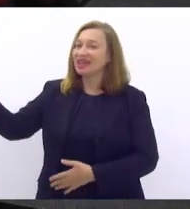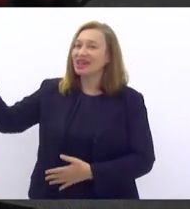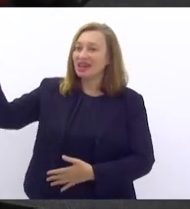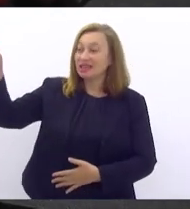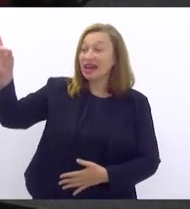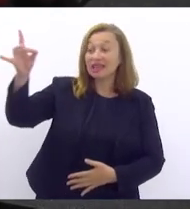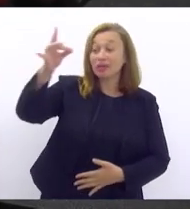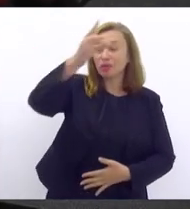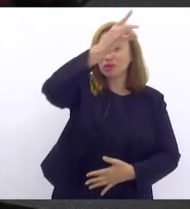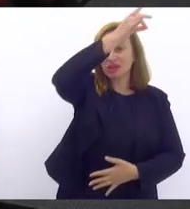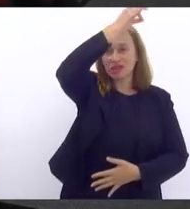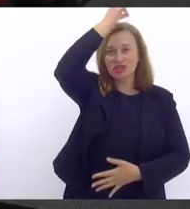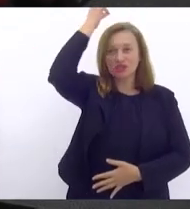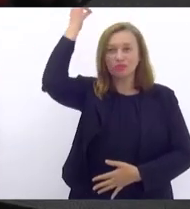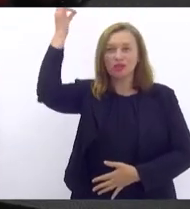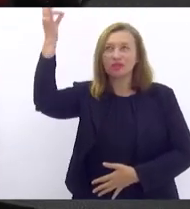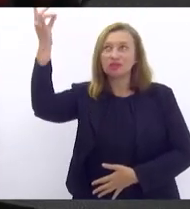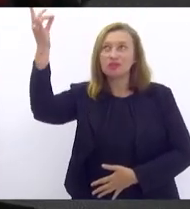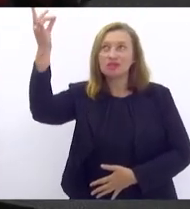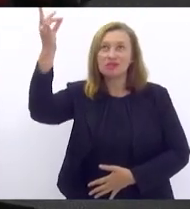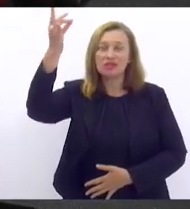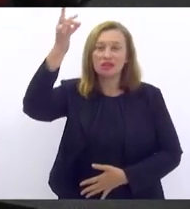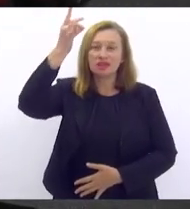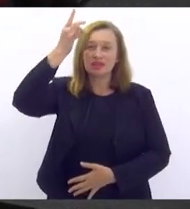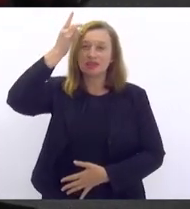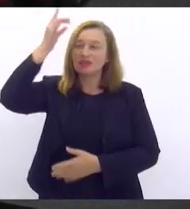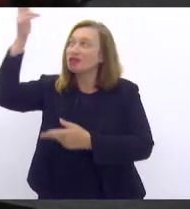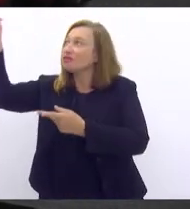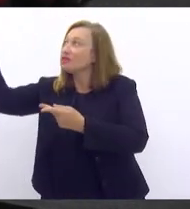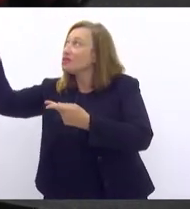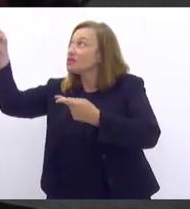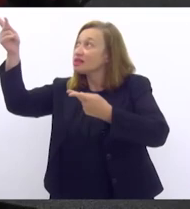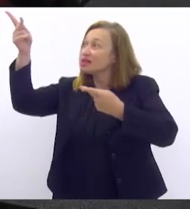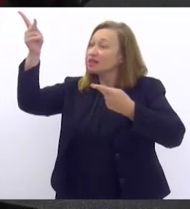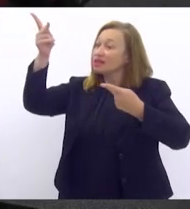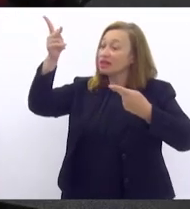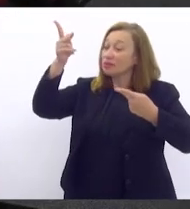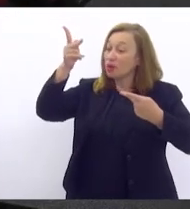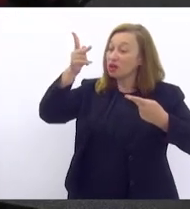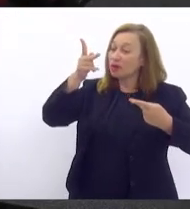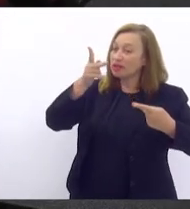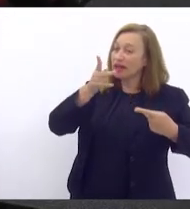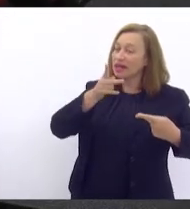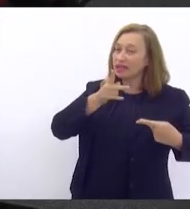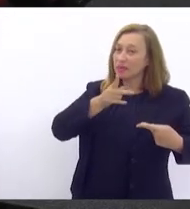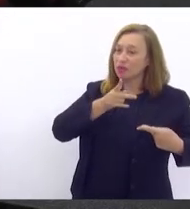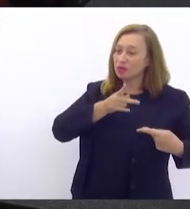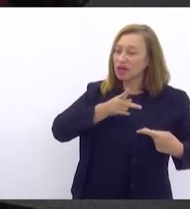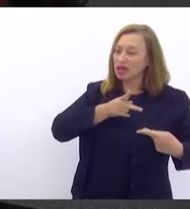Spiritus, mentes tuorum visitar.